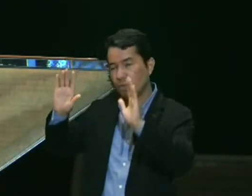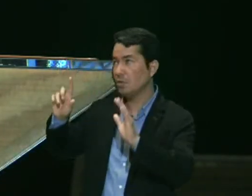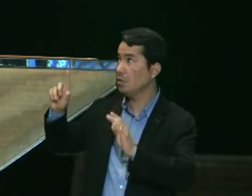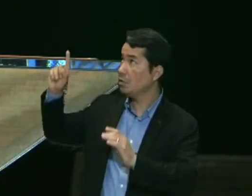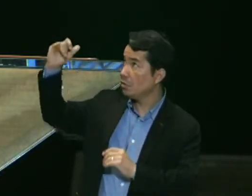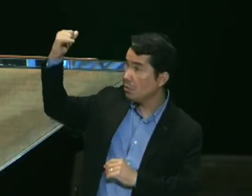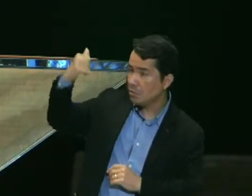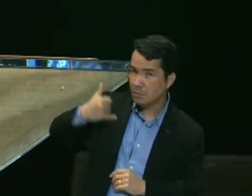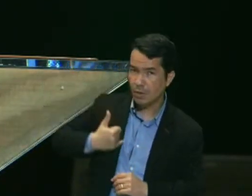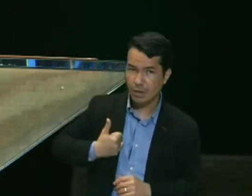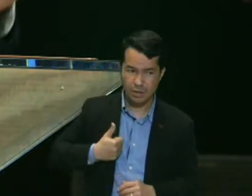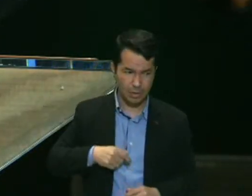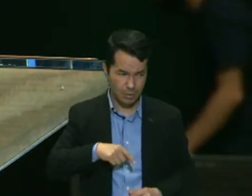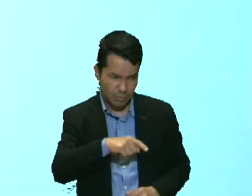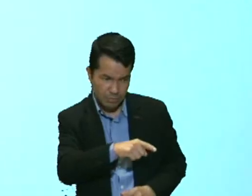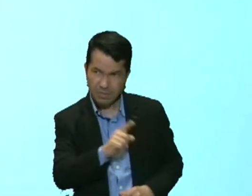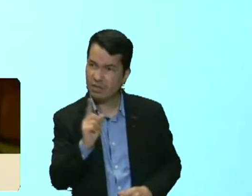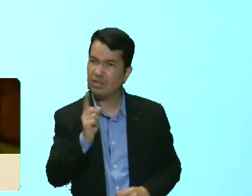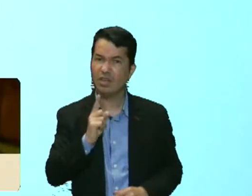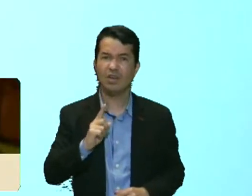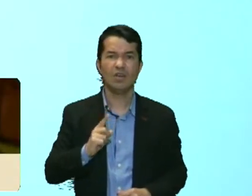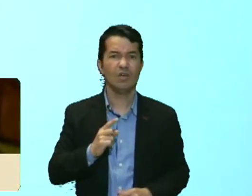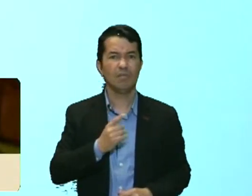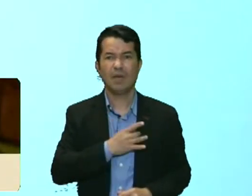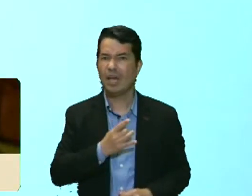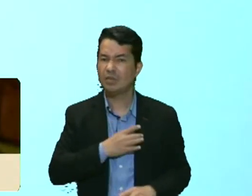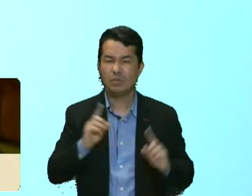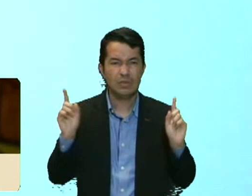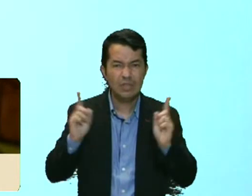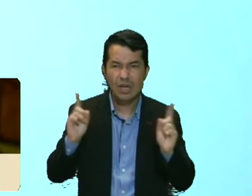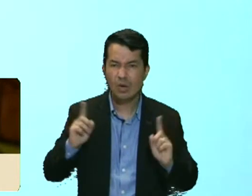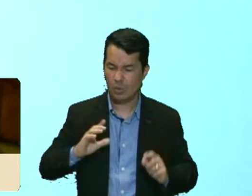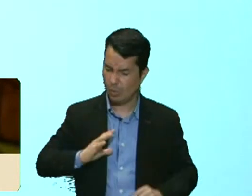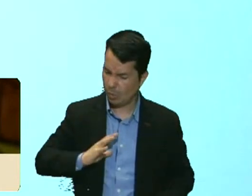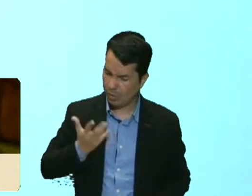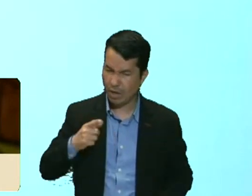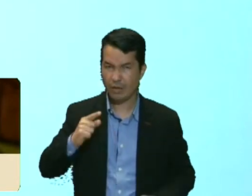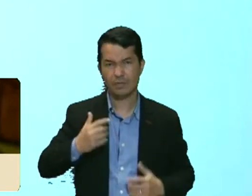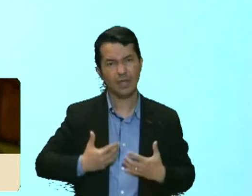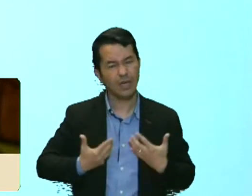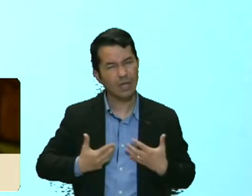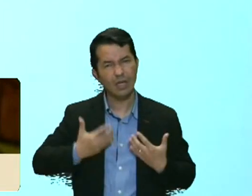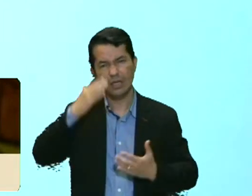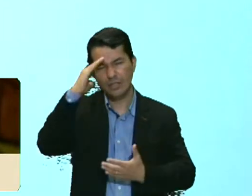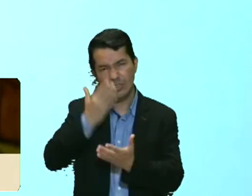ânimo, pois acontecerá do modo que ele disse.